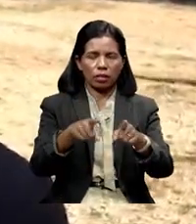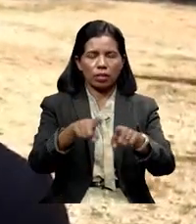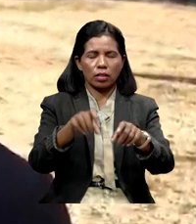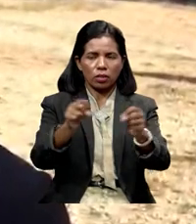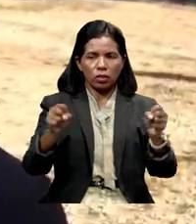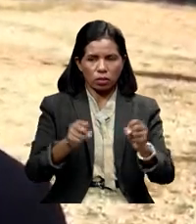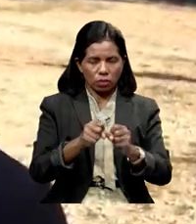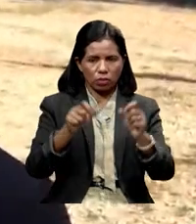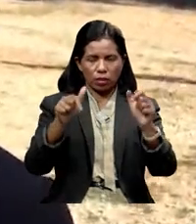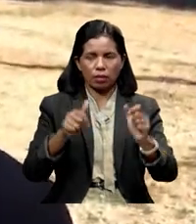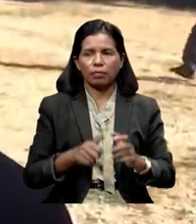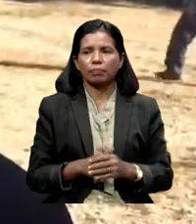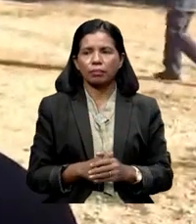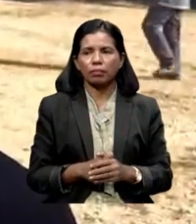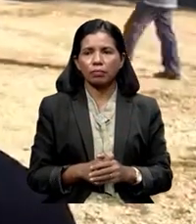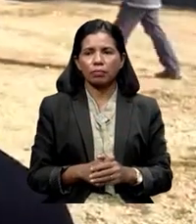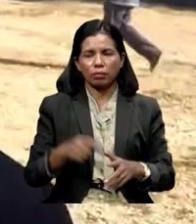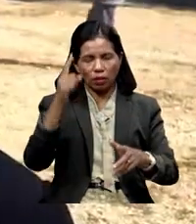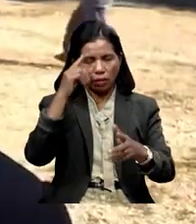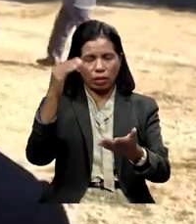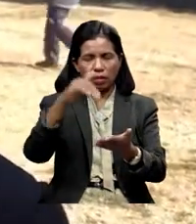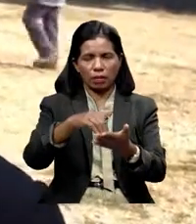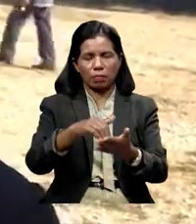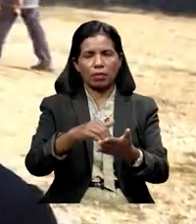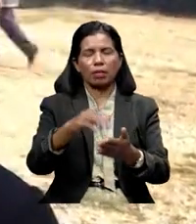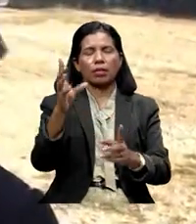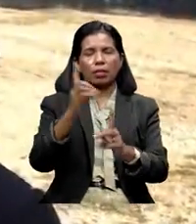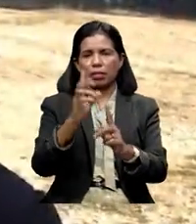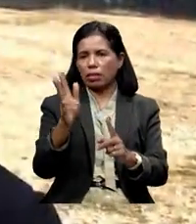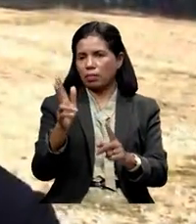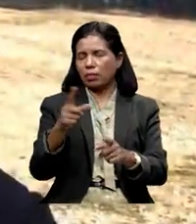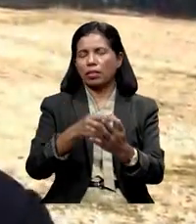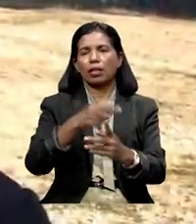Triloca, halo reflexão da loro consulta popular.